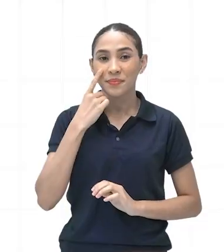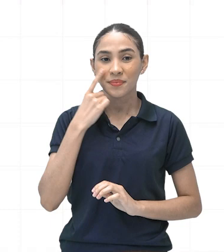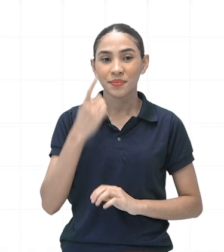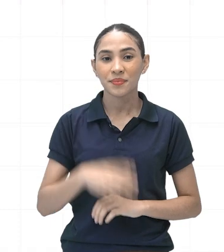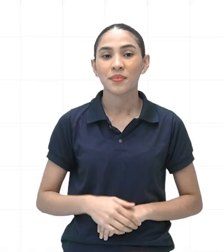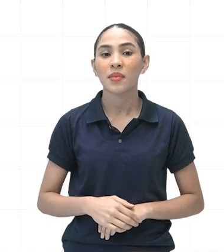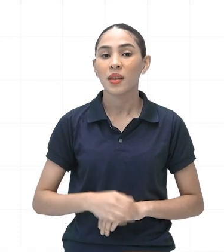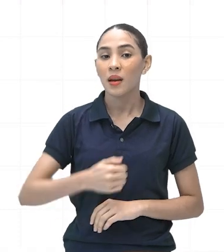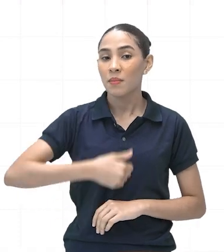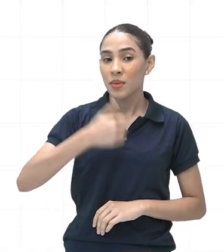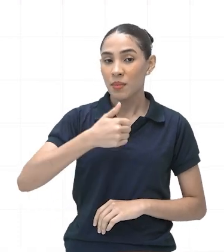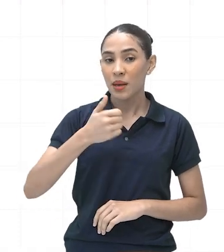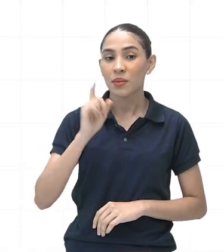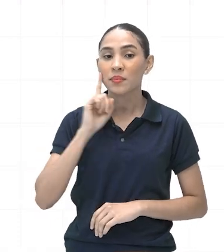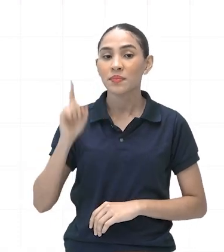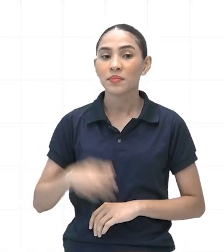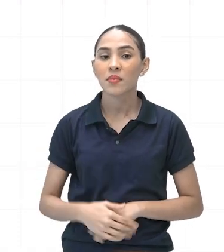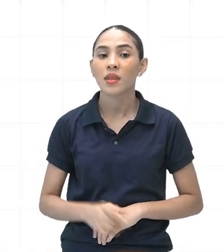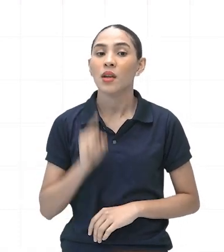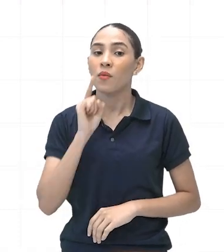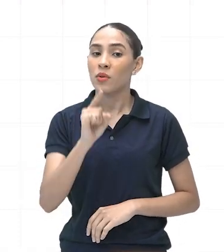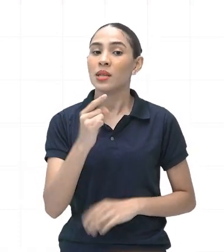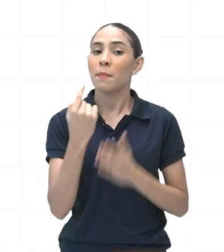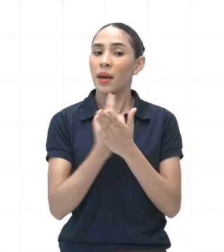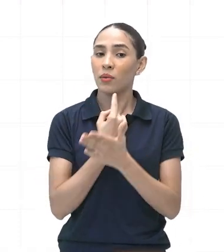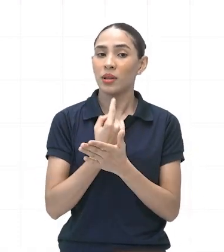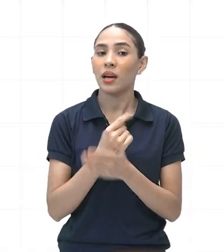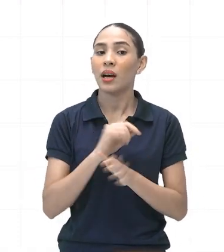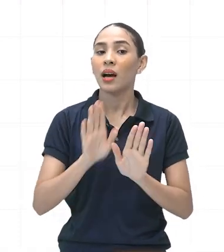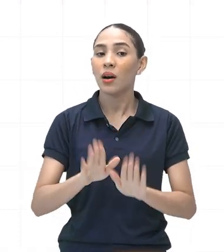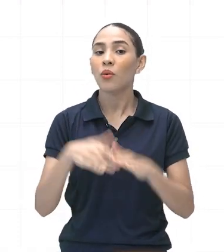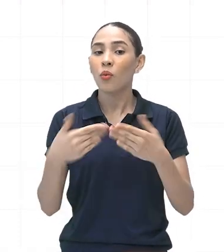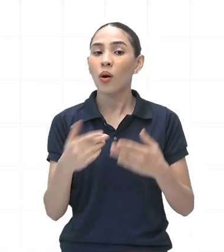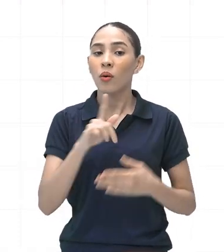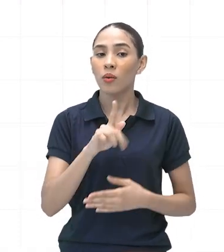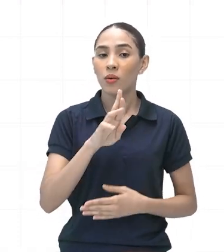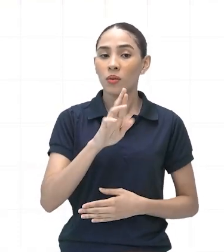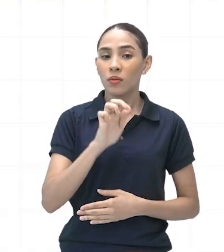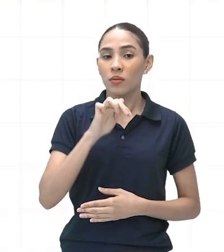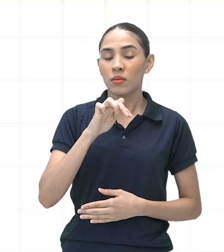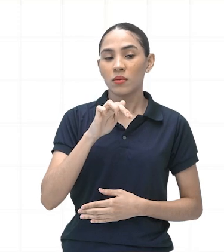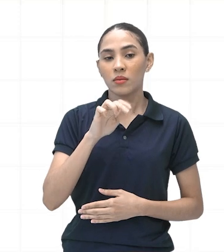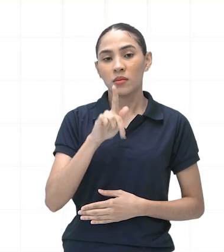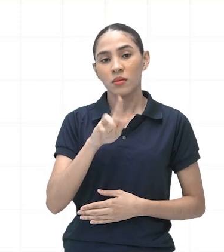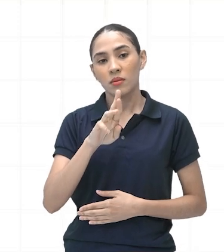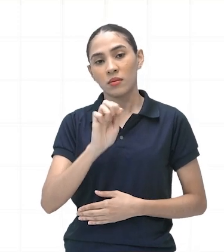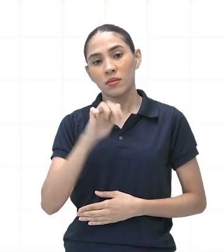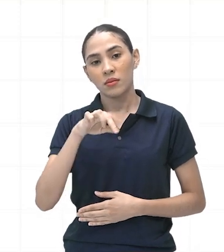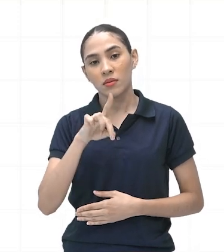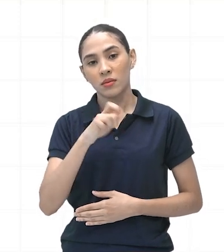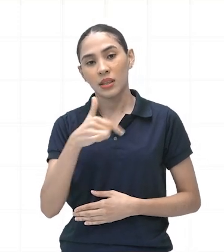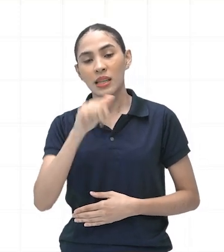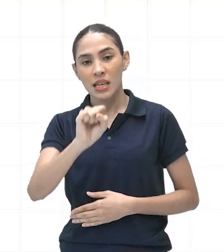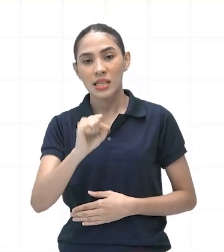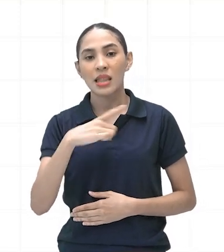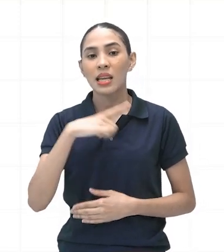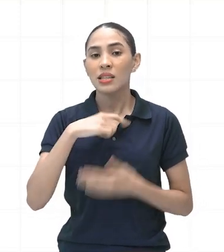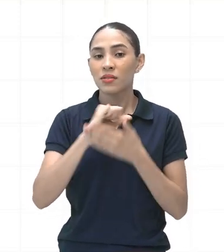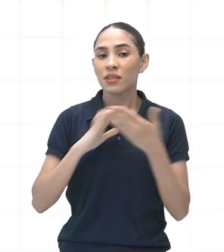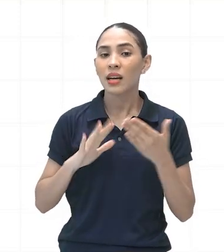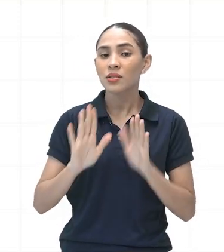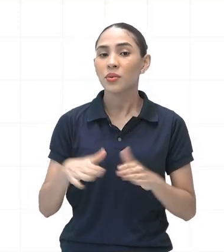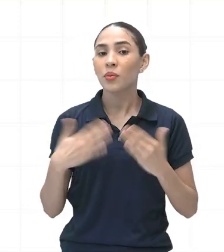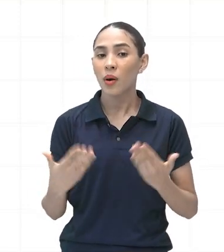então. O primeiro passo é você se perguntar quais são as grandezas que estão envolvidas aí no problema. E quais são